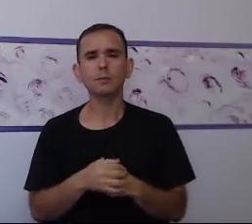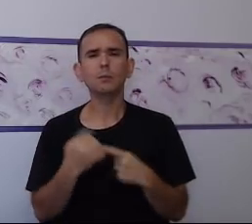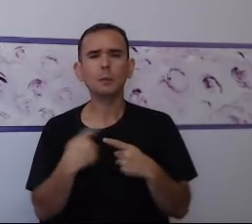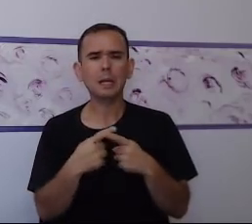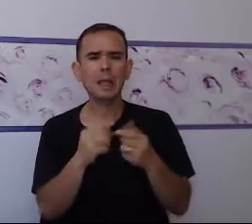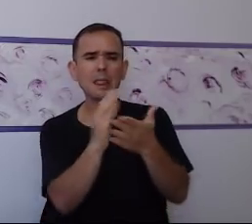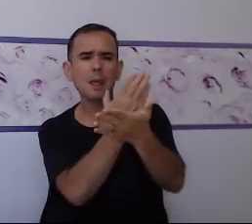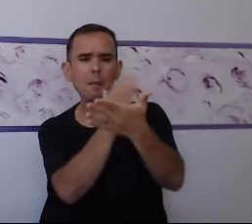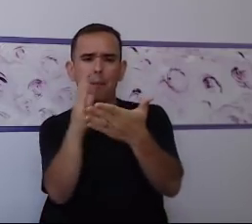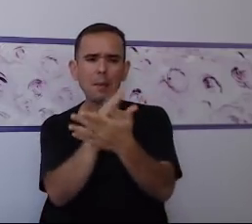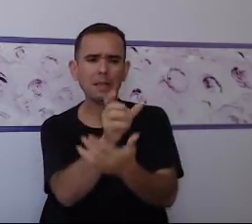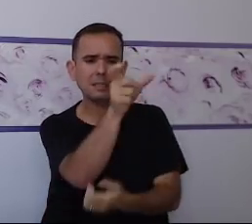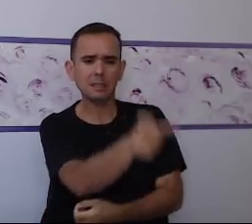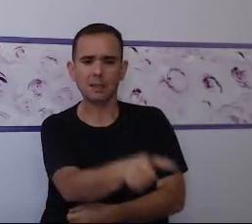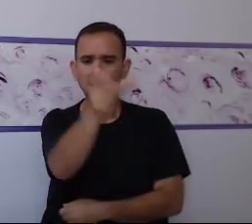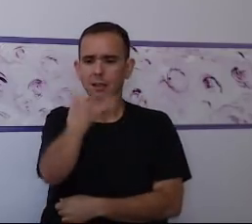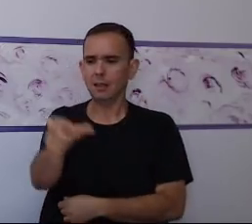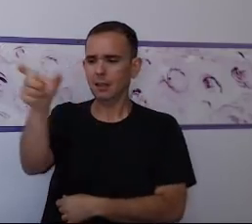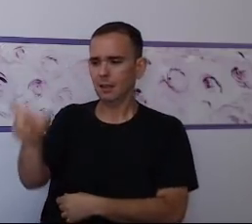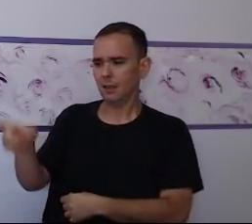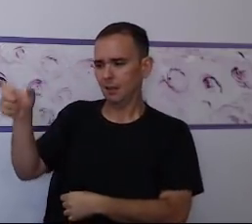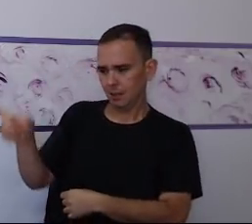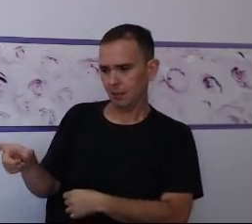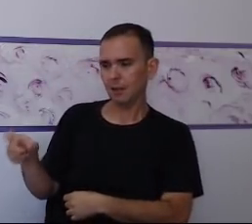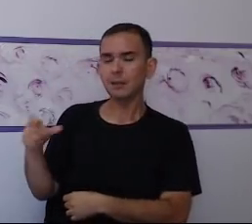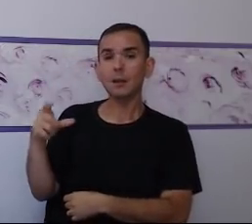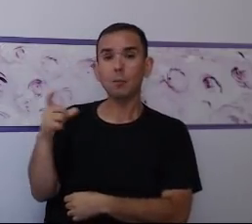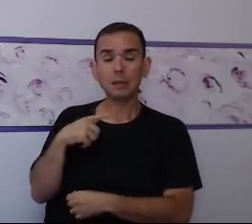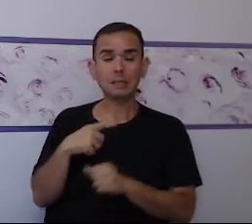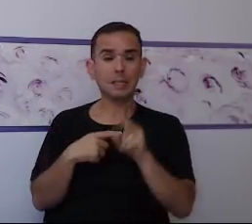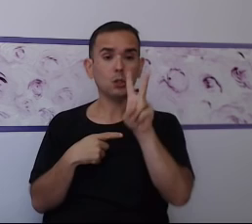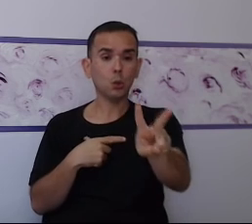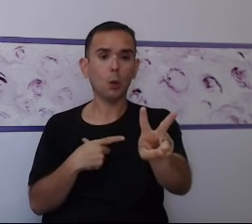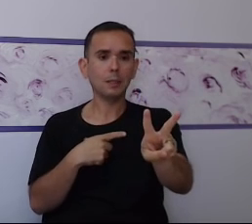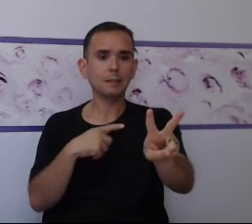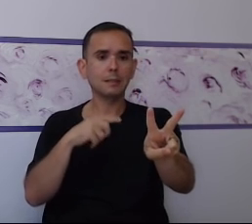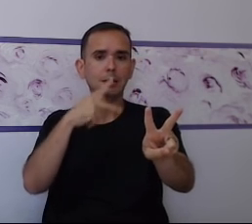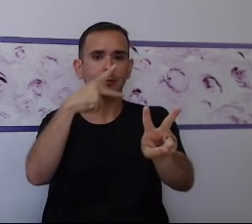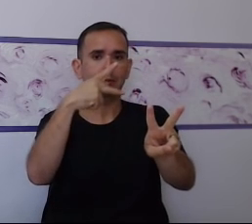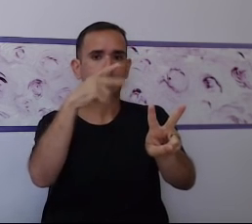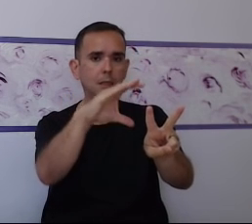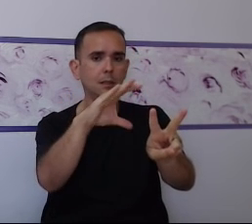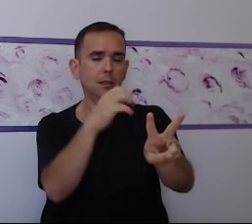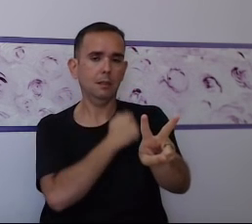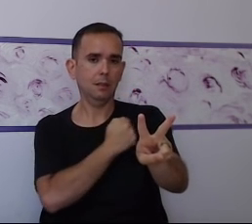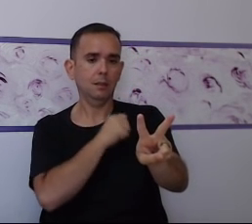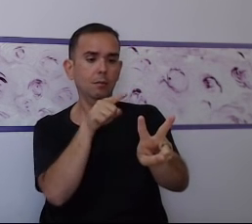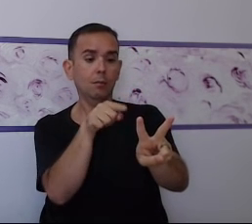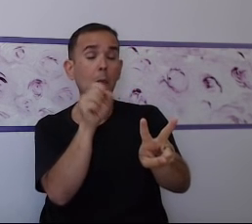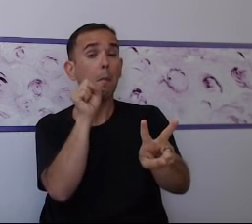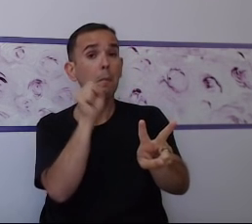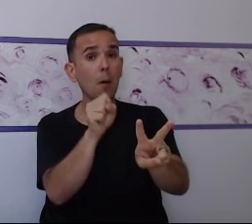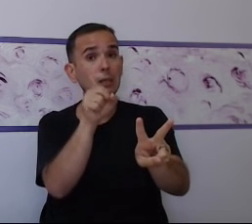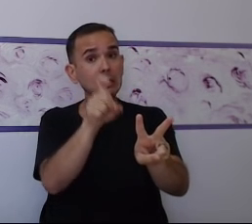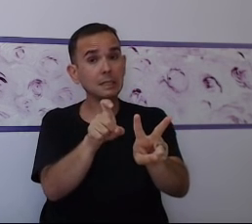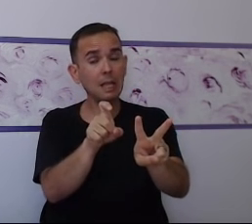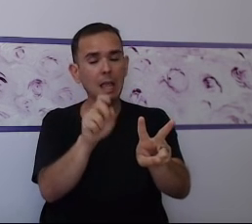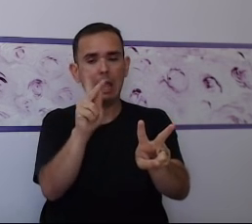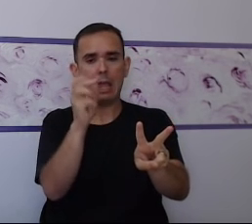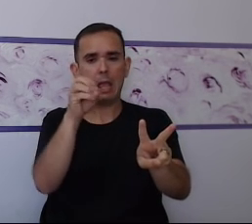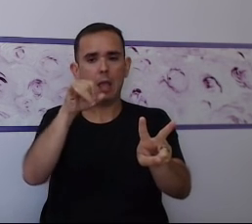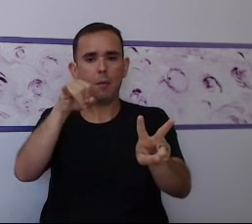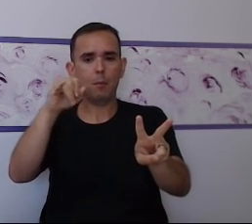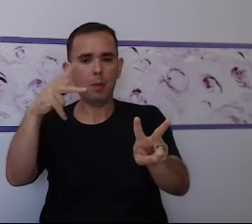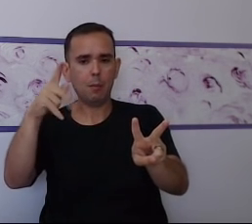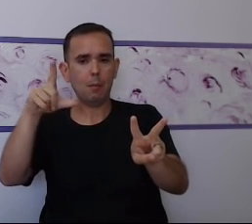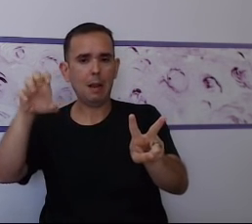cada pessoa? Então, agora há pouco eu falei que eu posso ter 2 alunos com paralisia cerebral, pode ser do tipo hemiplégico,